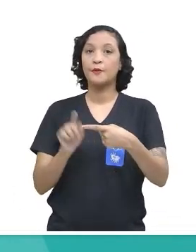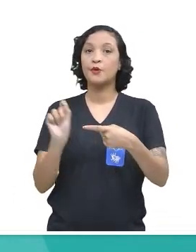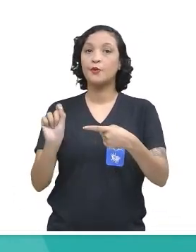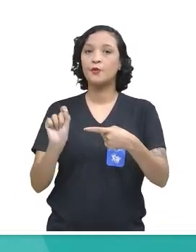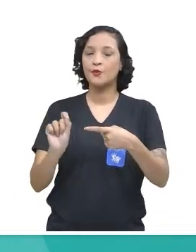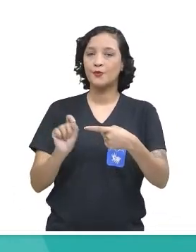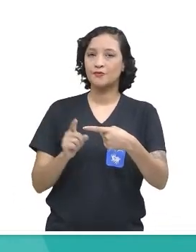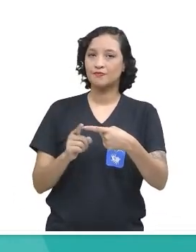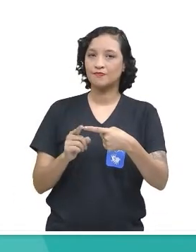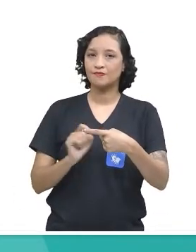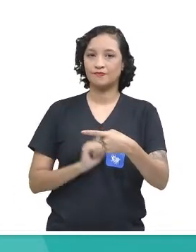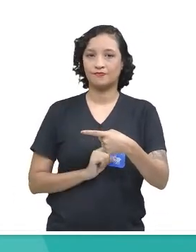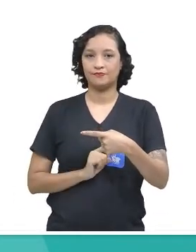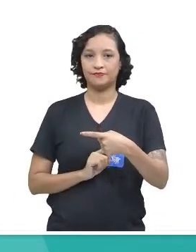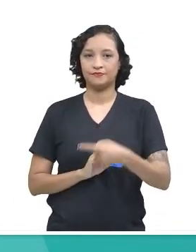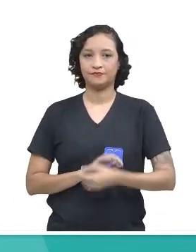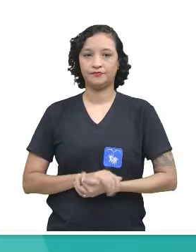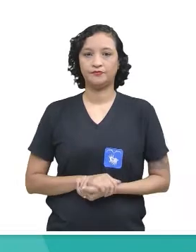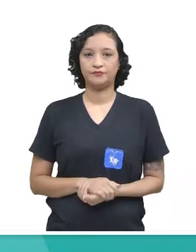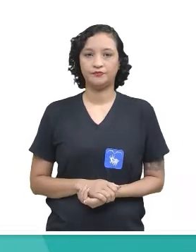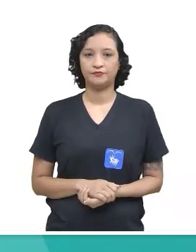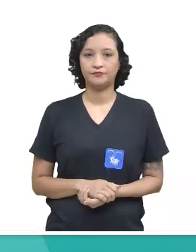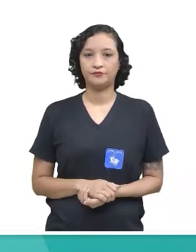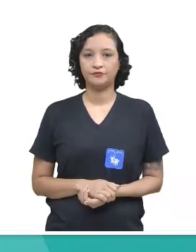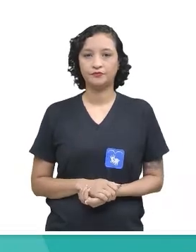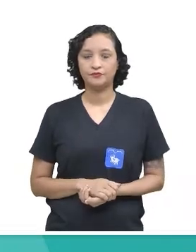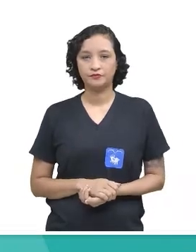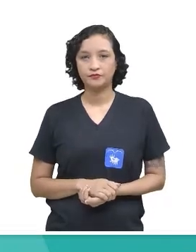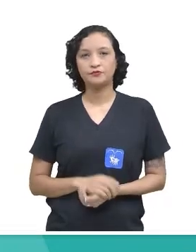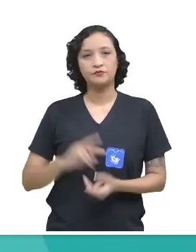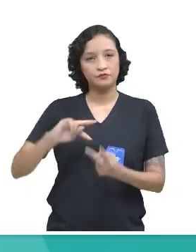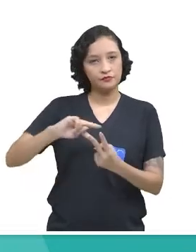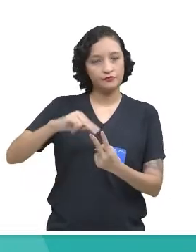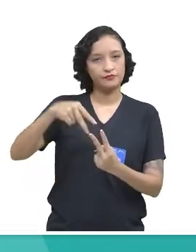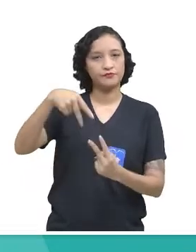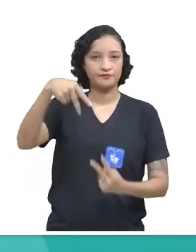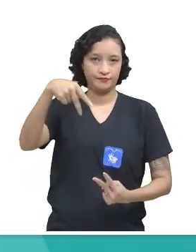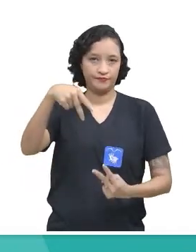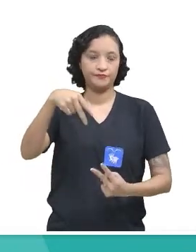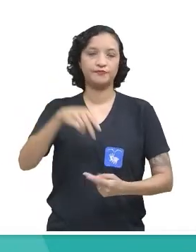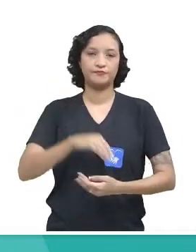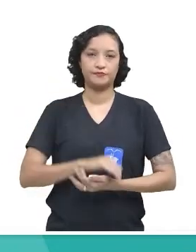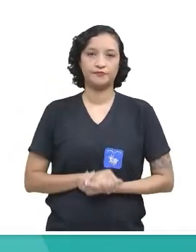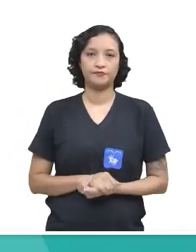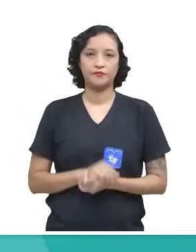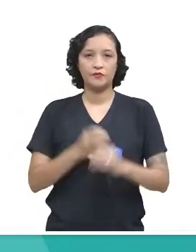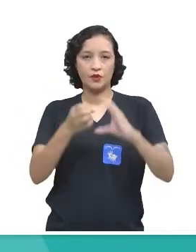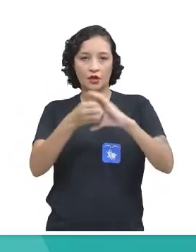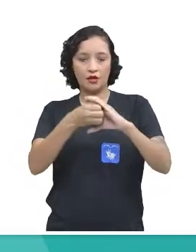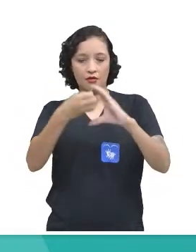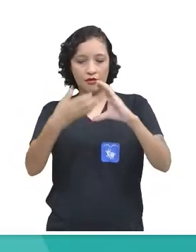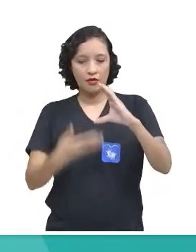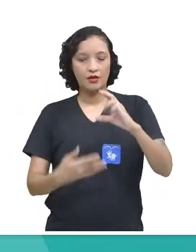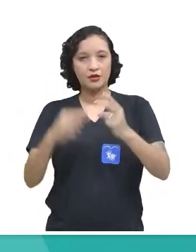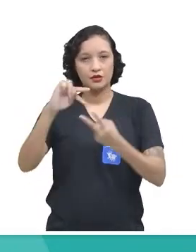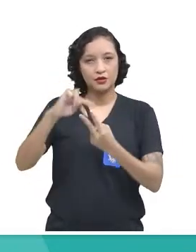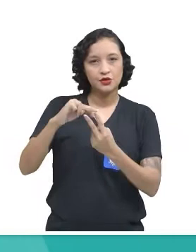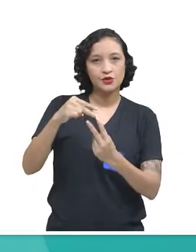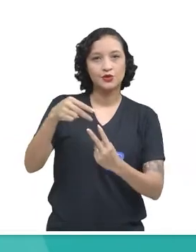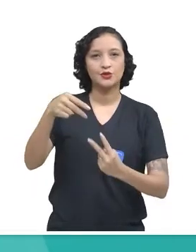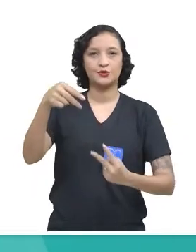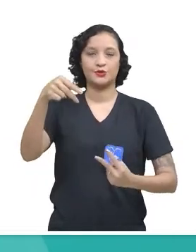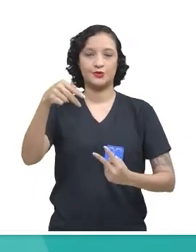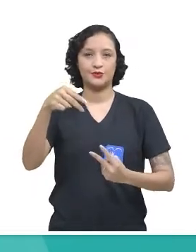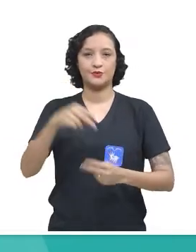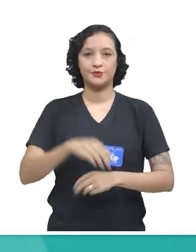gente? É o fator genético, que diz respeito às características que nós herdamos dos